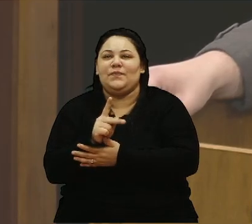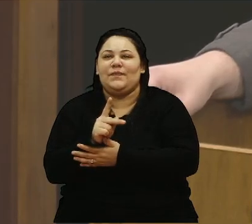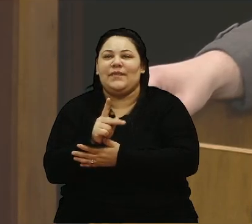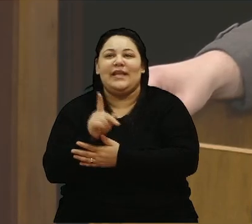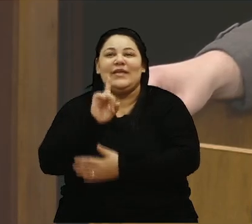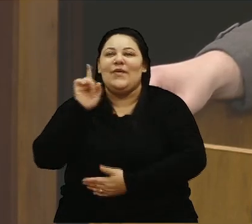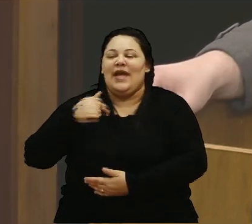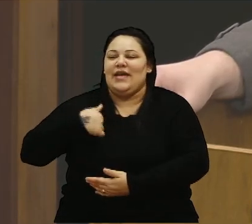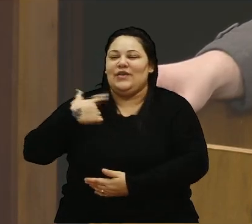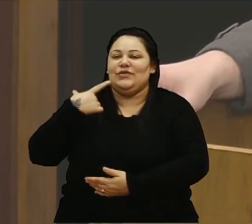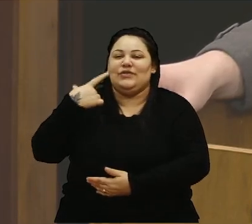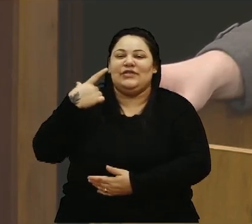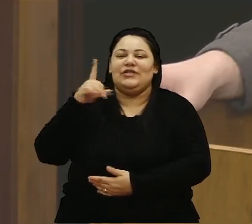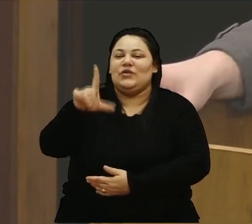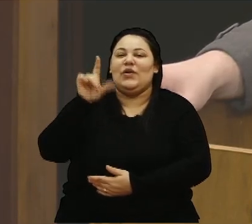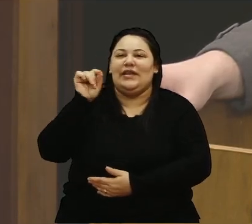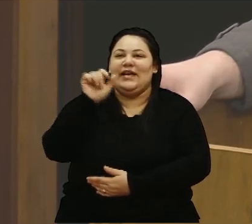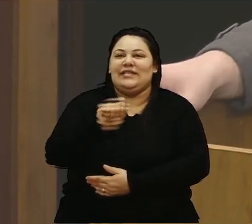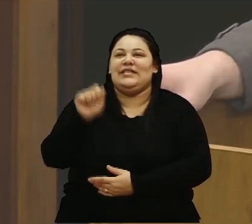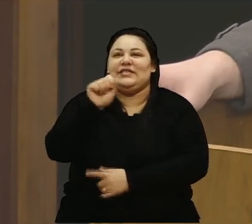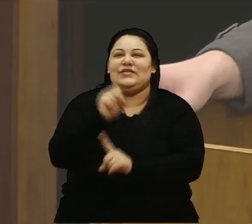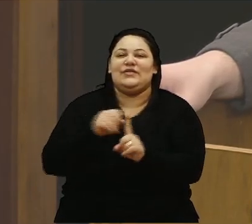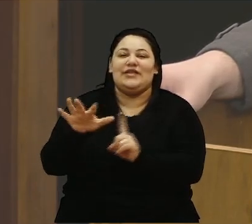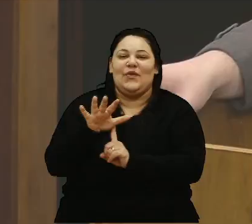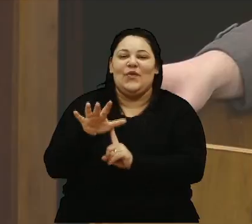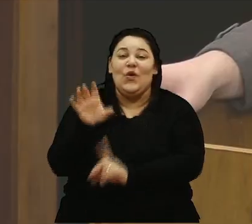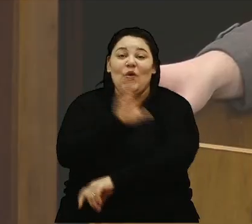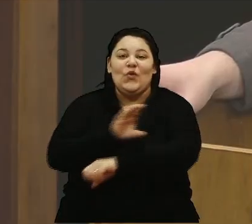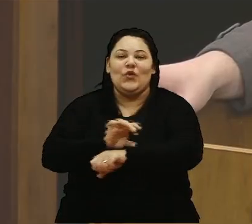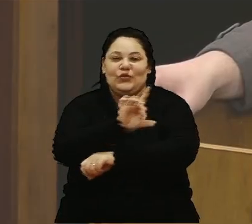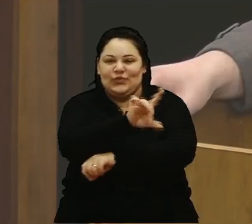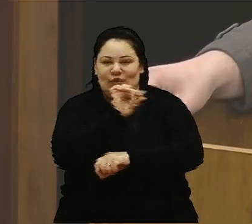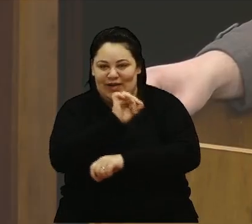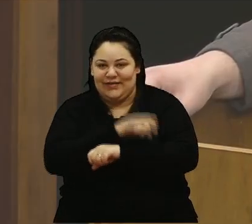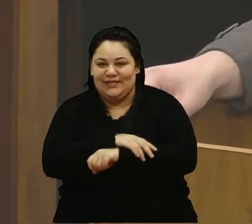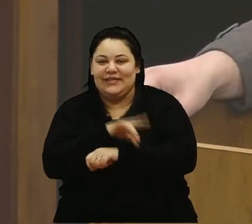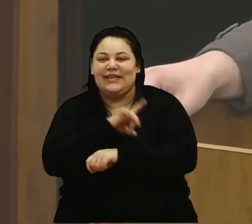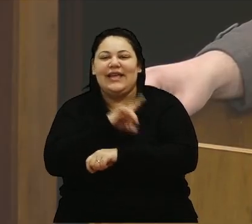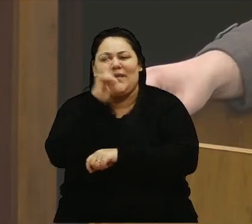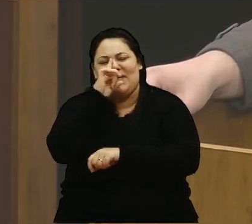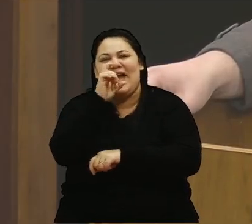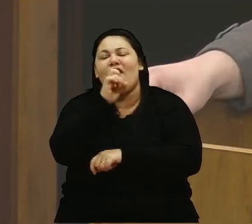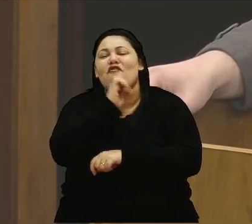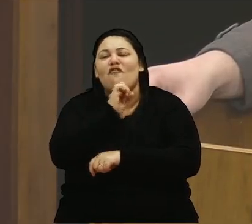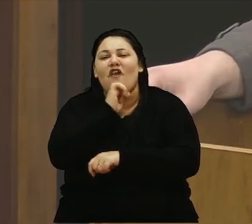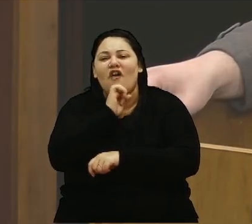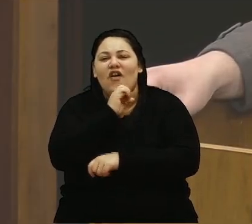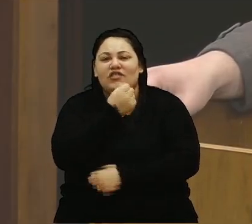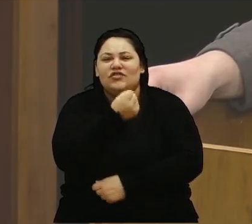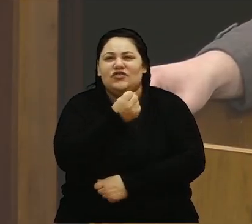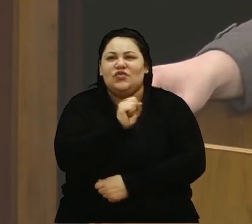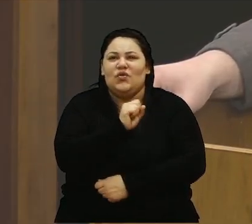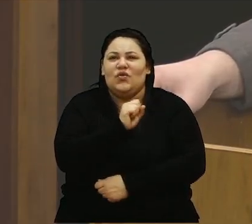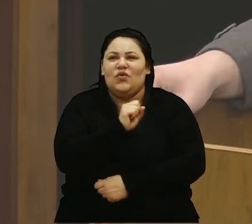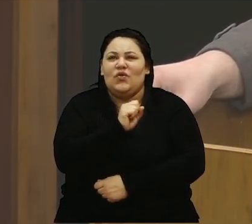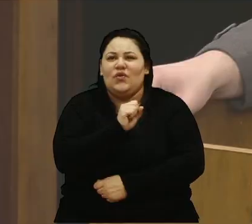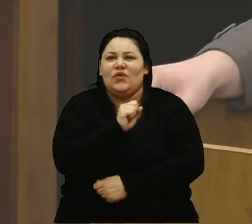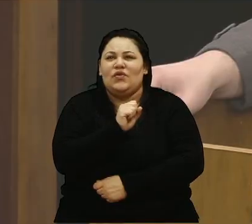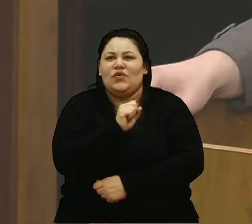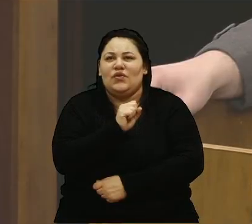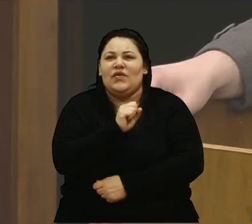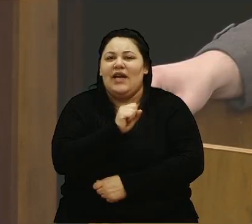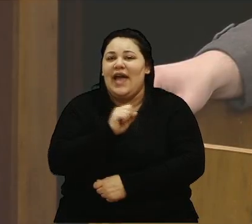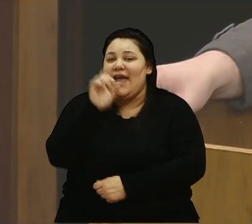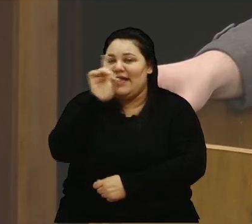eu que escolhi a assistência social. A assistência social me escolheu porque ela tem uma mãe, a minha avó, que tem de 8 para 10 anos, que está deficiente visual, vereador Tenente